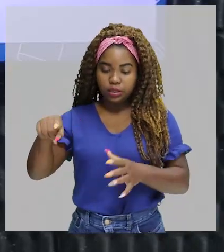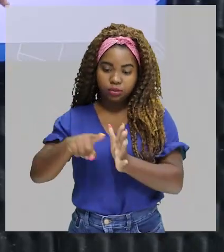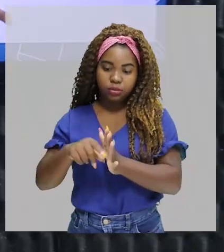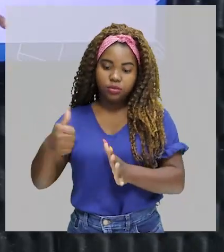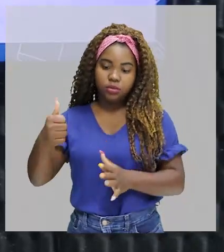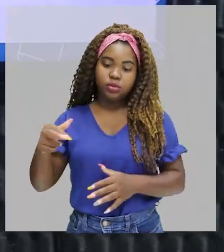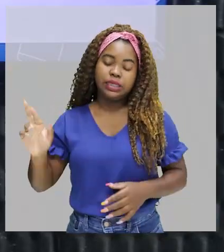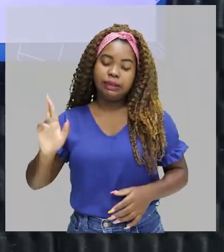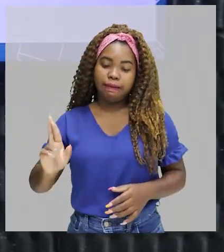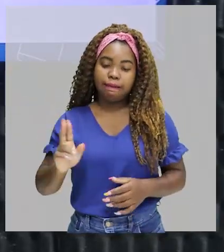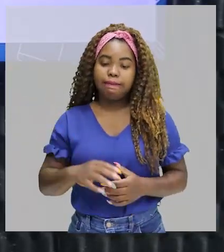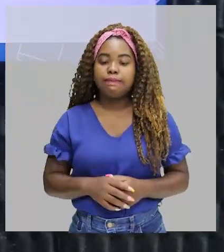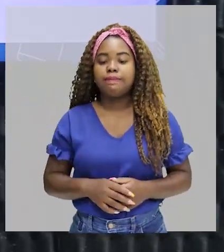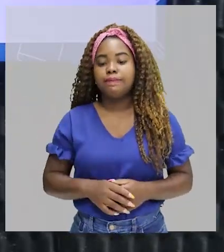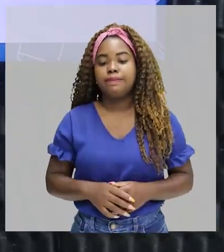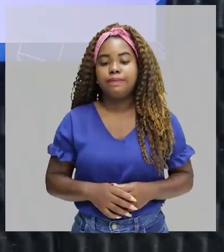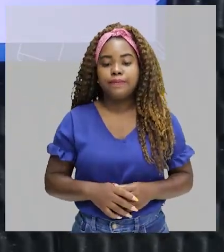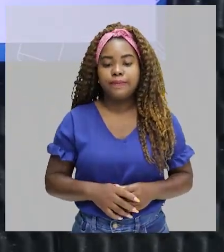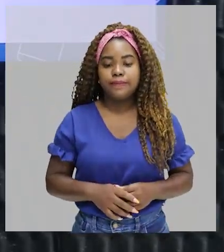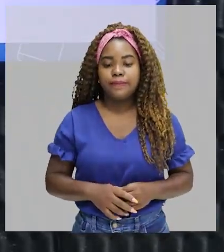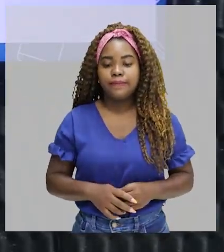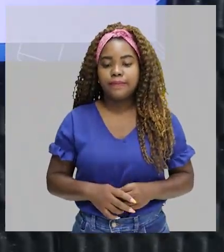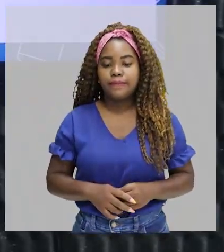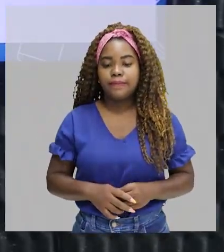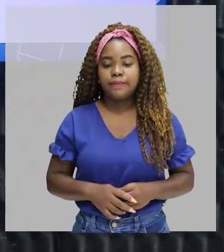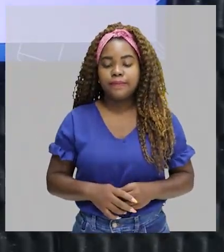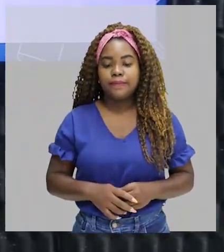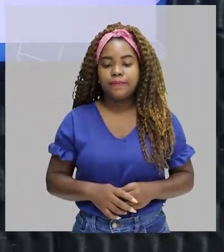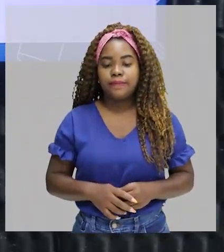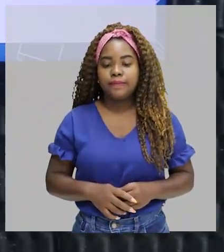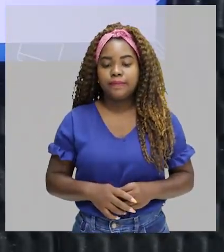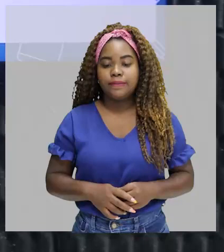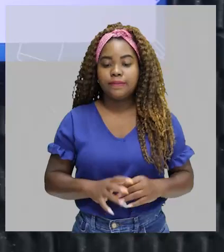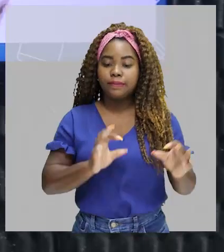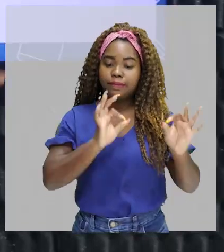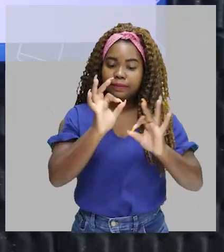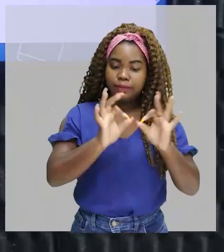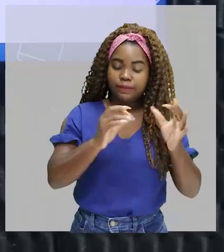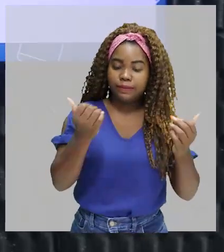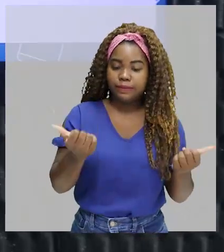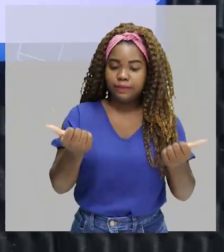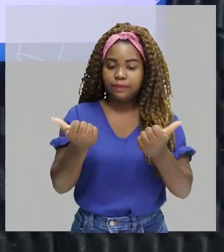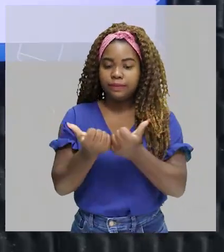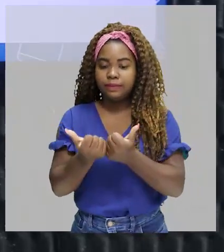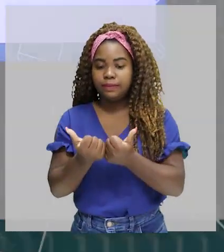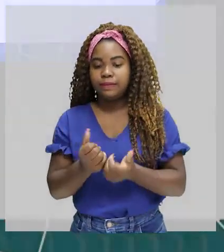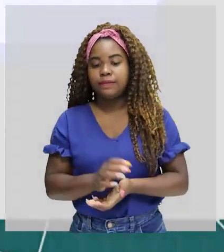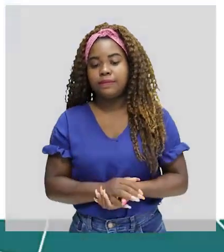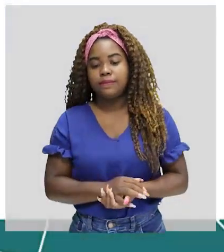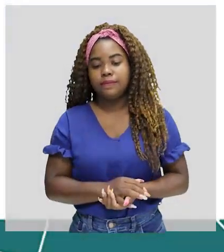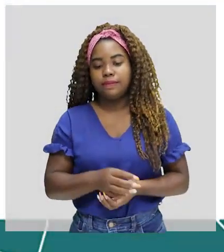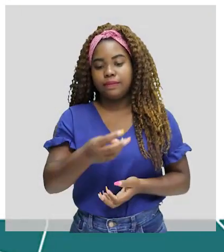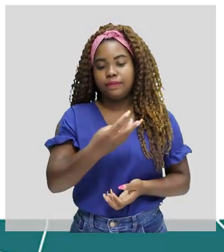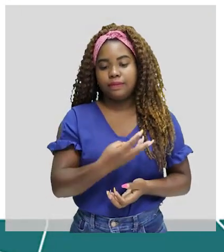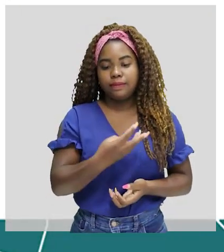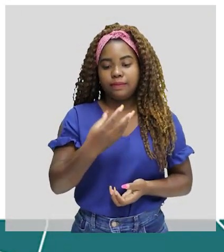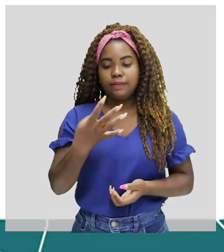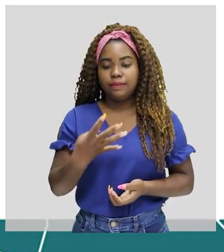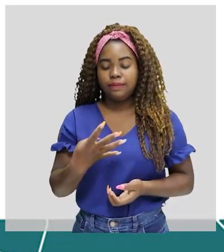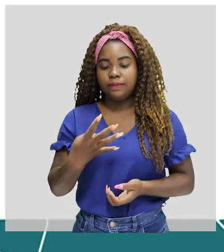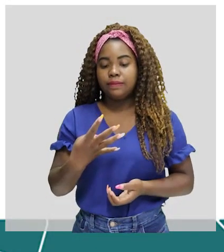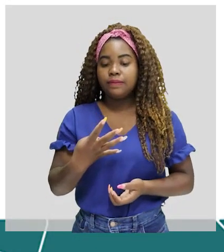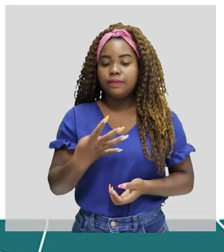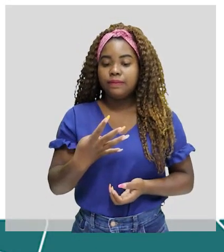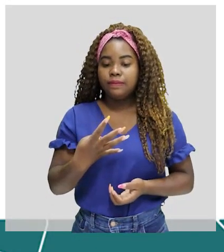1, que multiplica a razão. E, lógico, né, eu já vou fazendo a substituição, né, para esses valores. No caso,